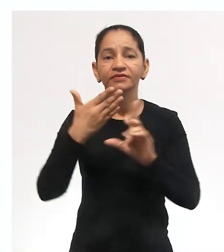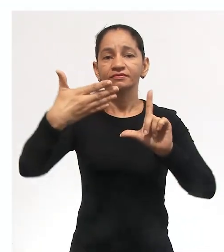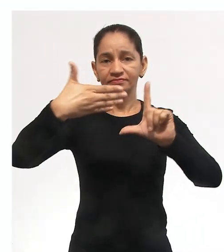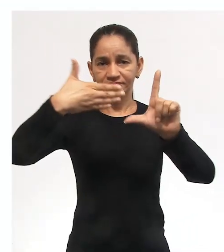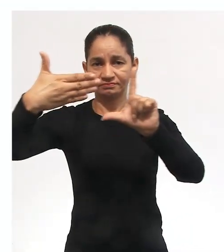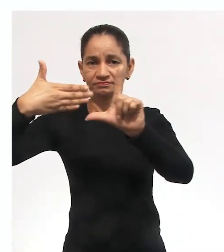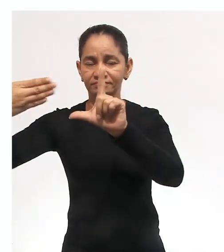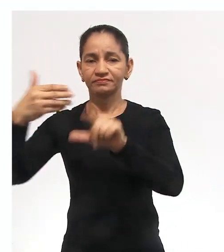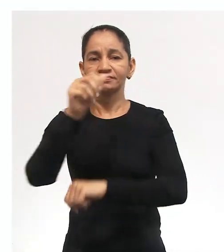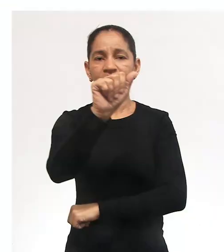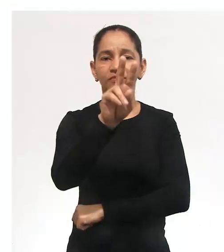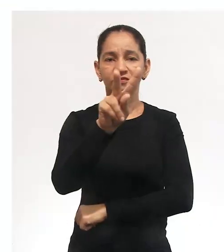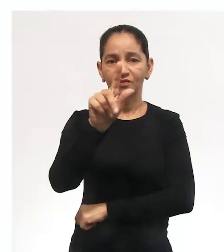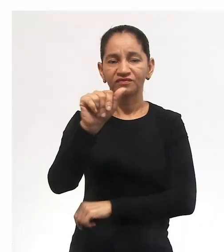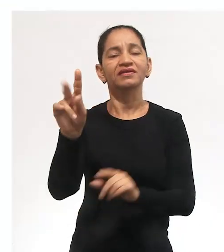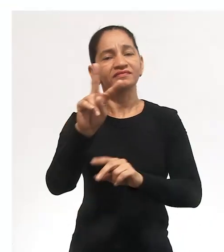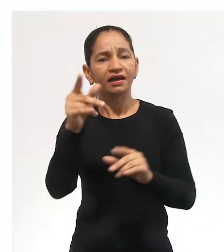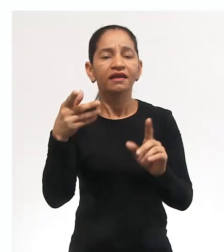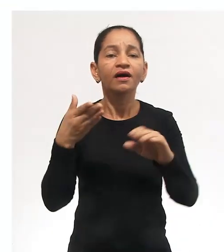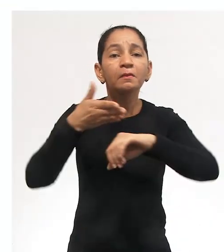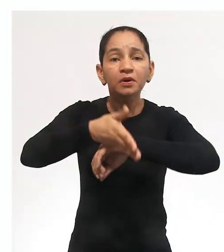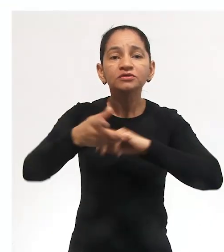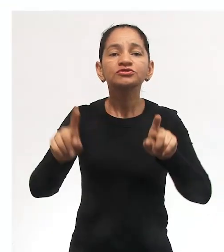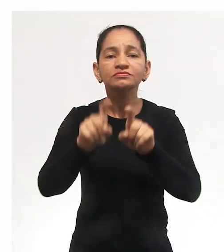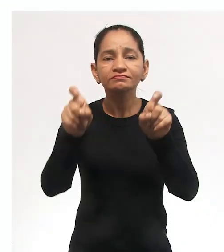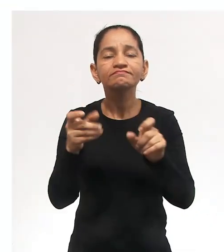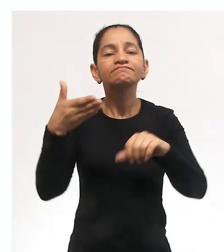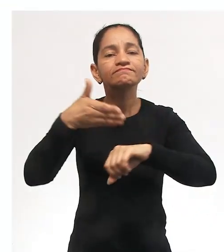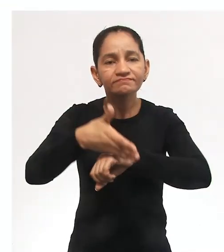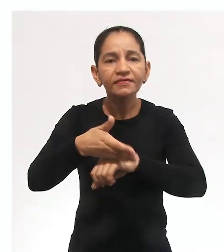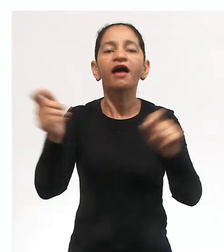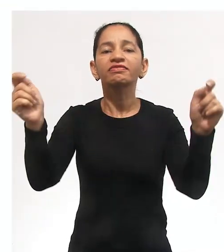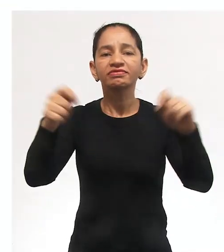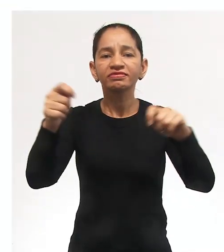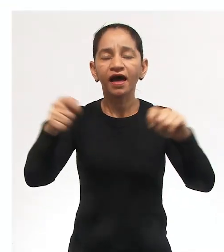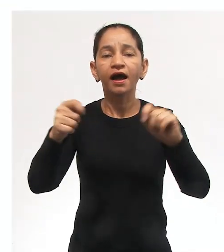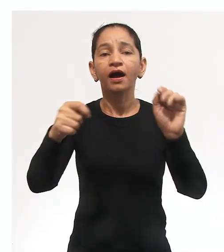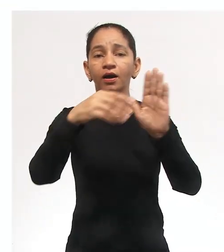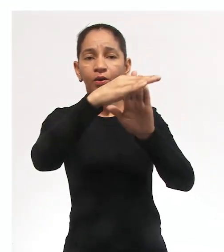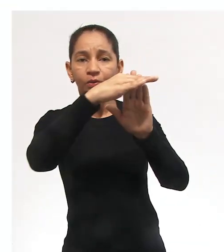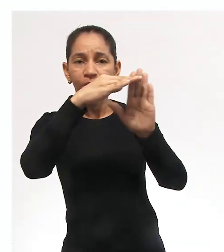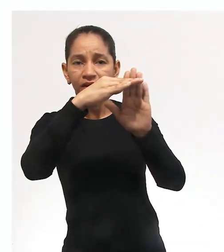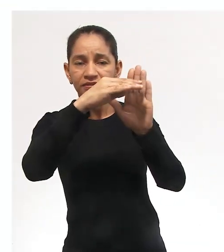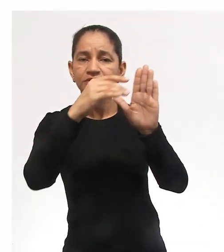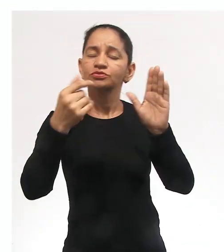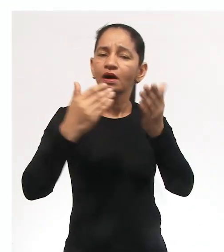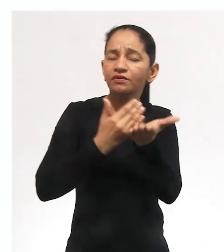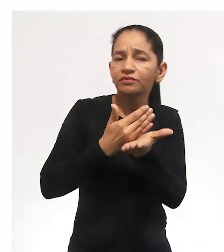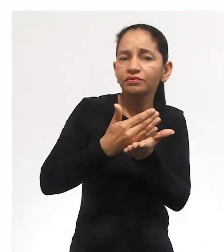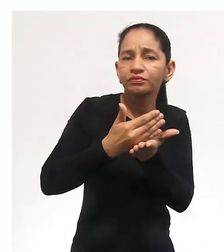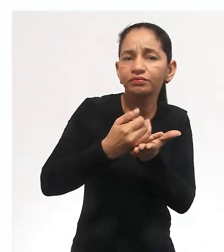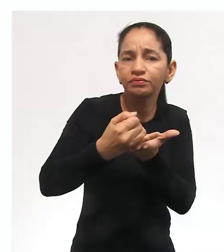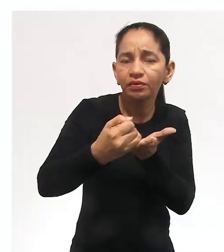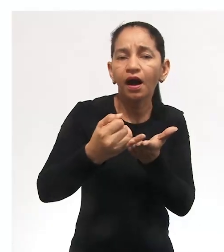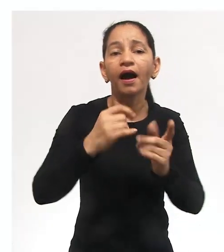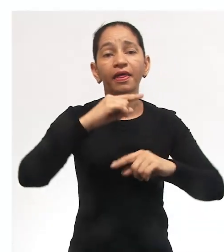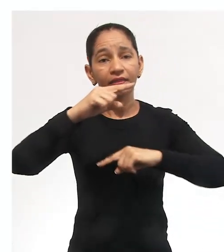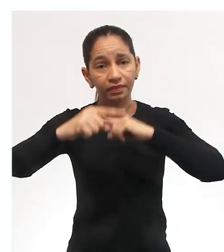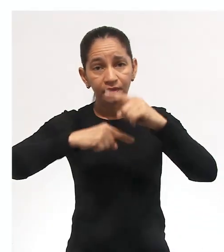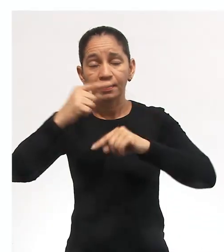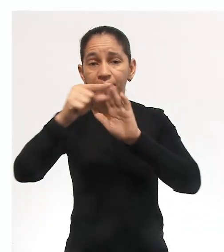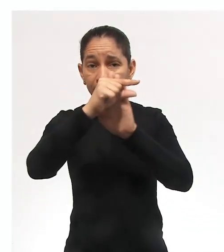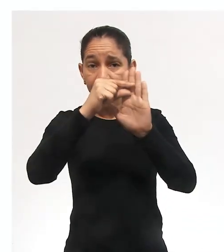encontrar no AVA, tá? Disponíveis para vocês, começa daqui o processo de